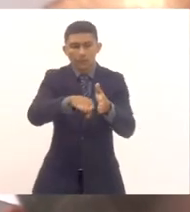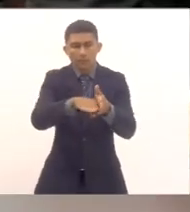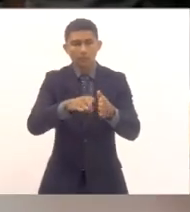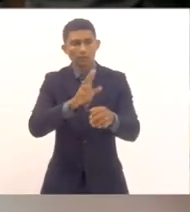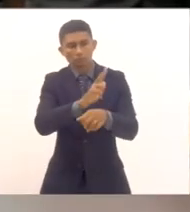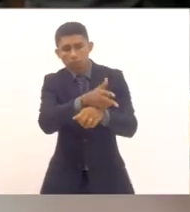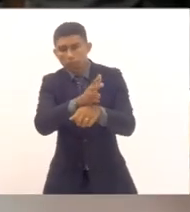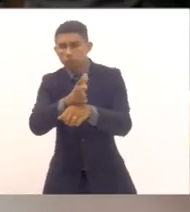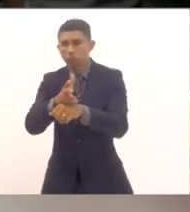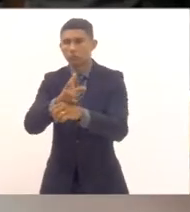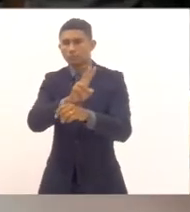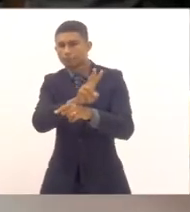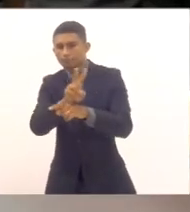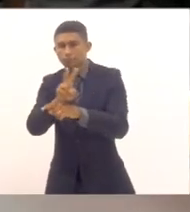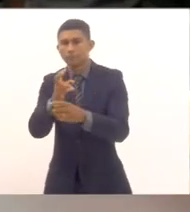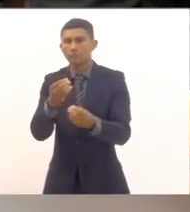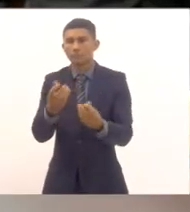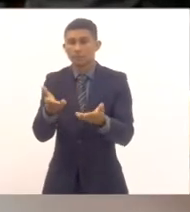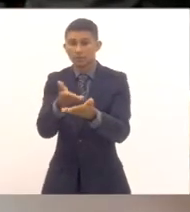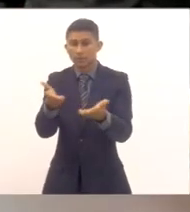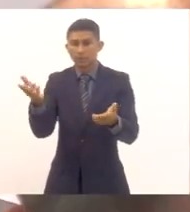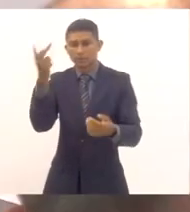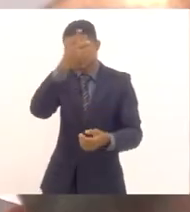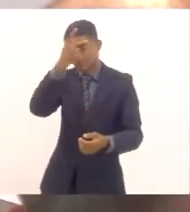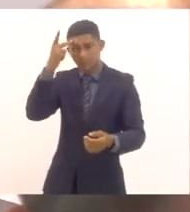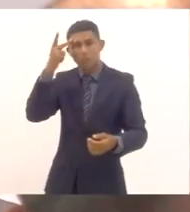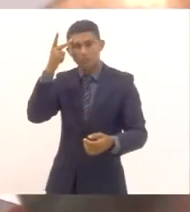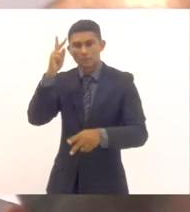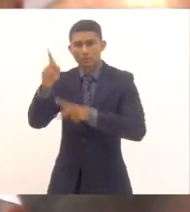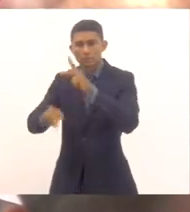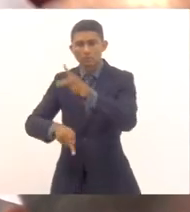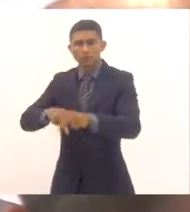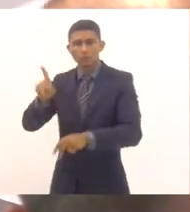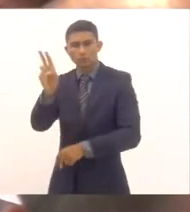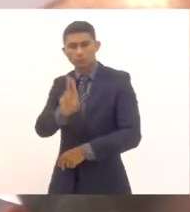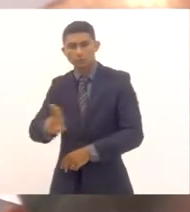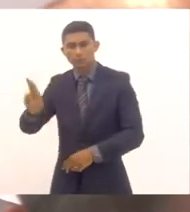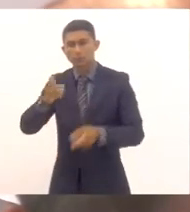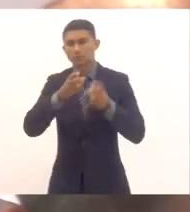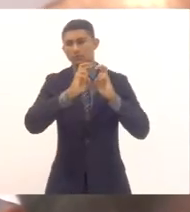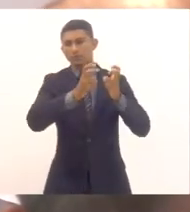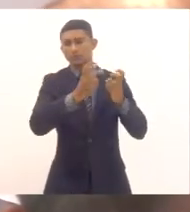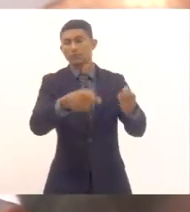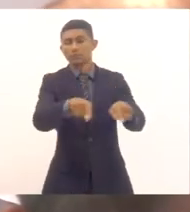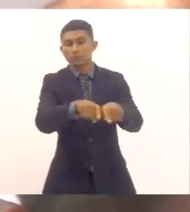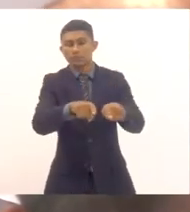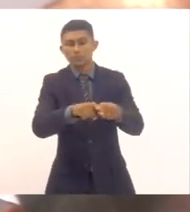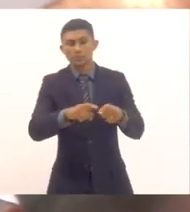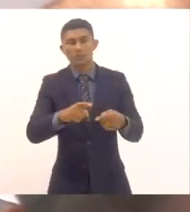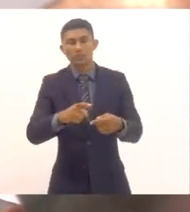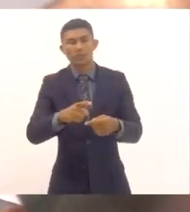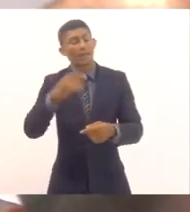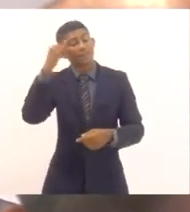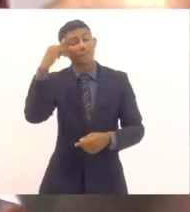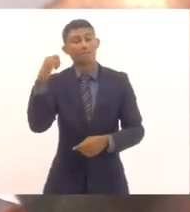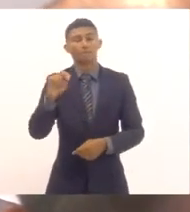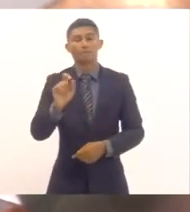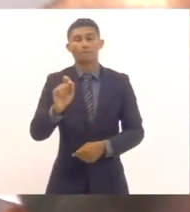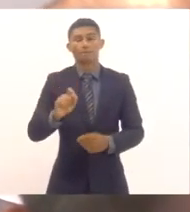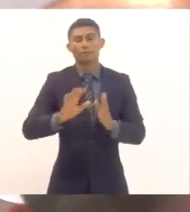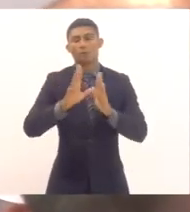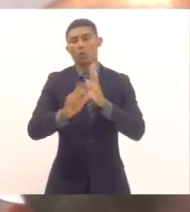ferroviárias para poder dar mais segurança ao trabalhador que o sistema como também previne furto nas estações através